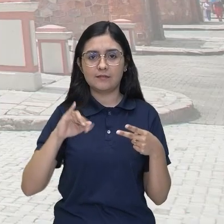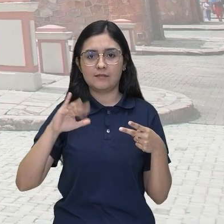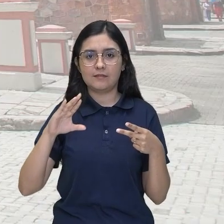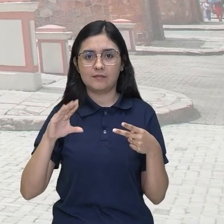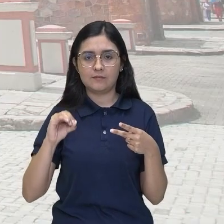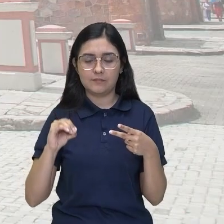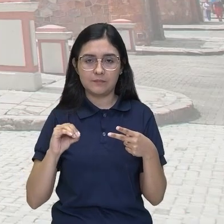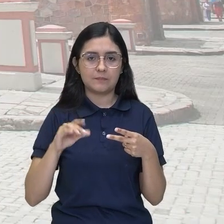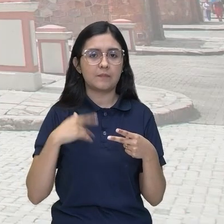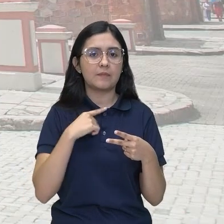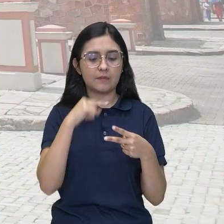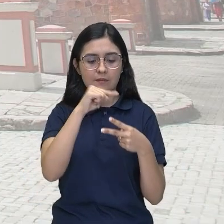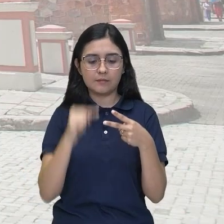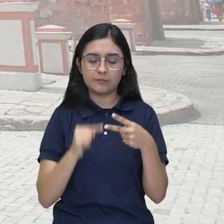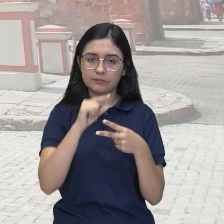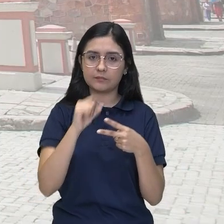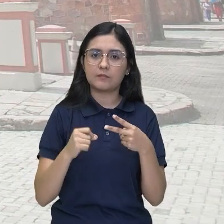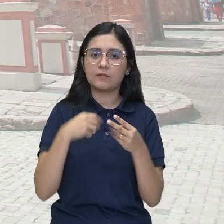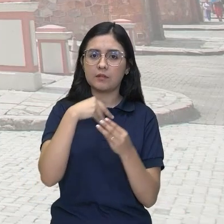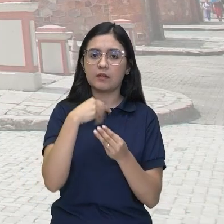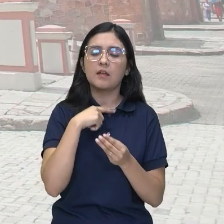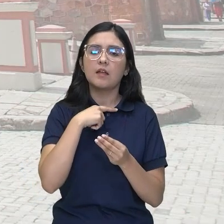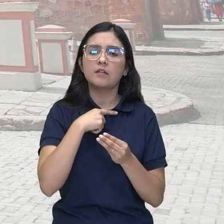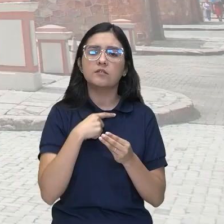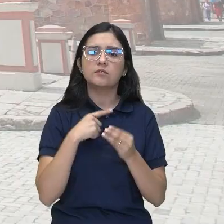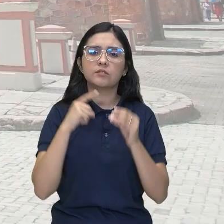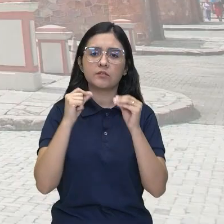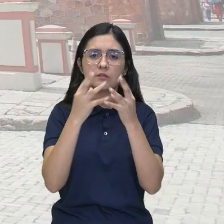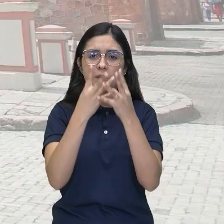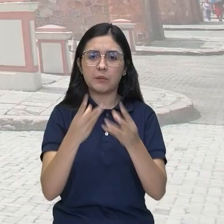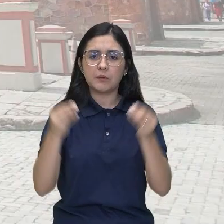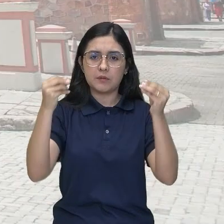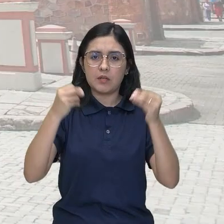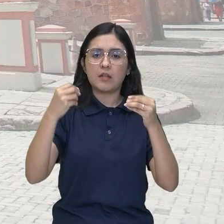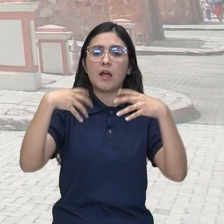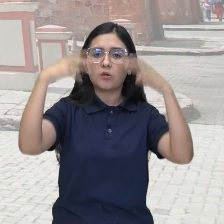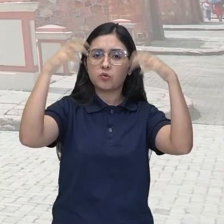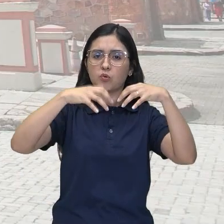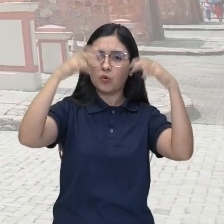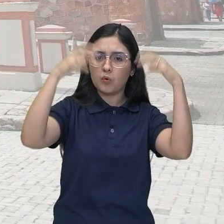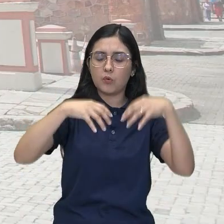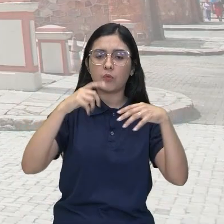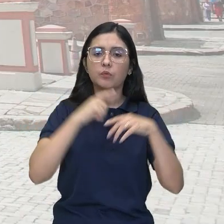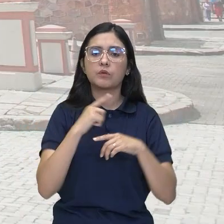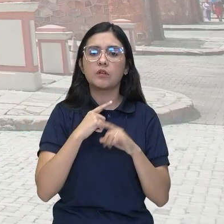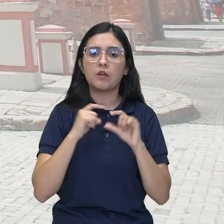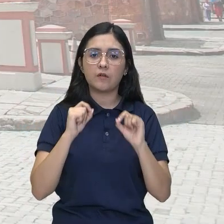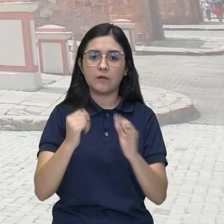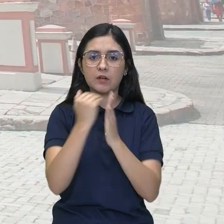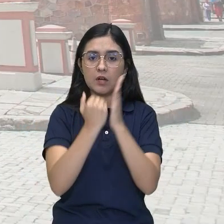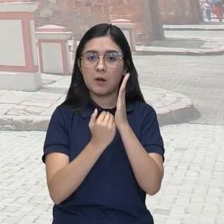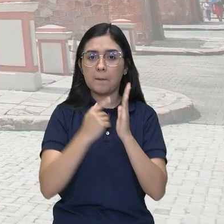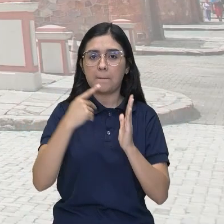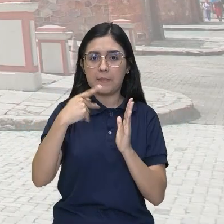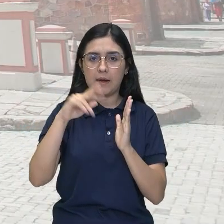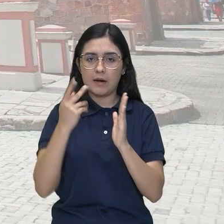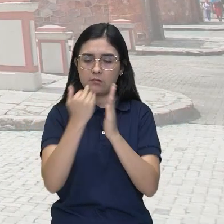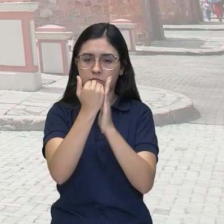se dissolvem na água da chuva e o que eles fazem? Vão diminuir o pH de